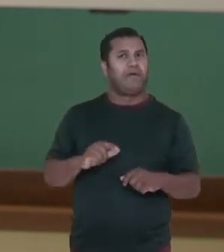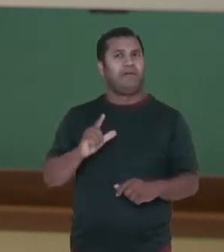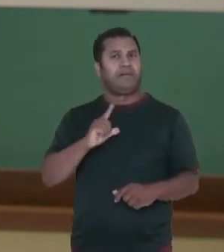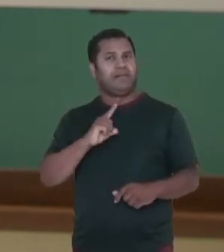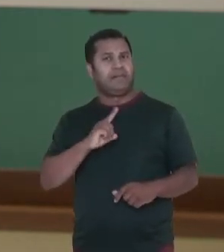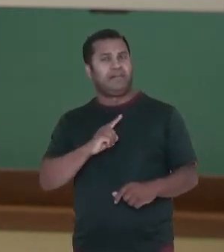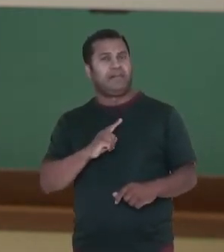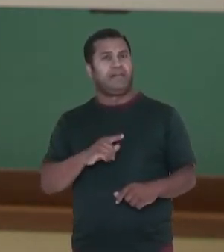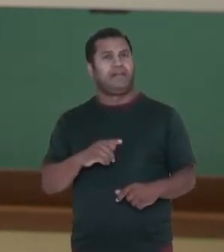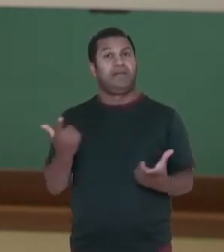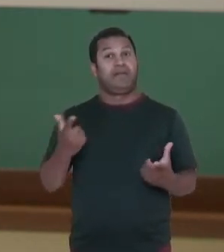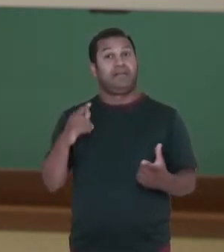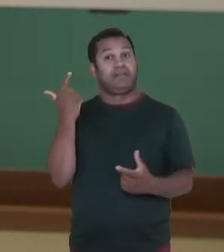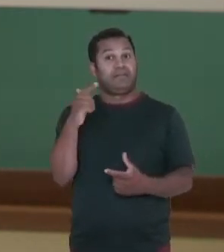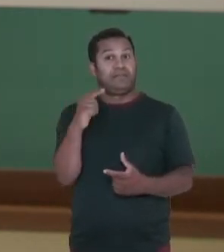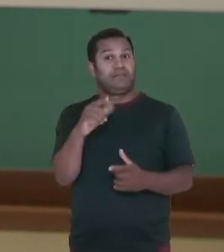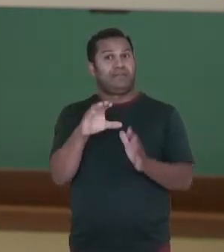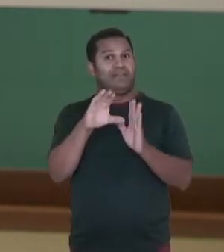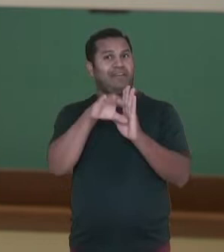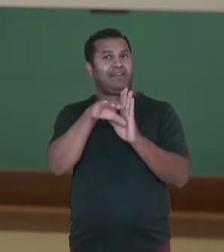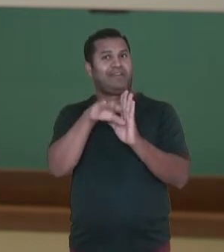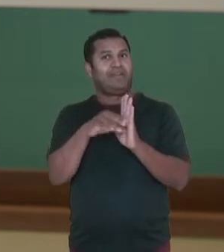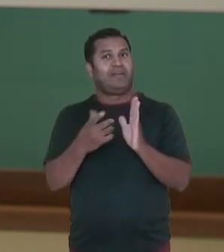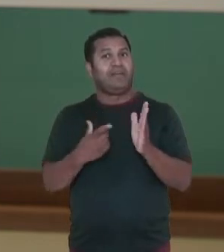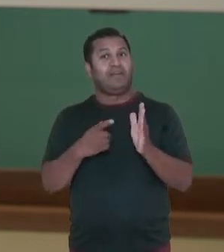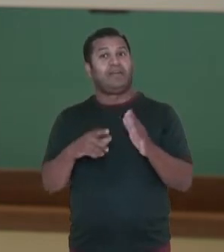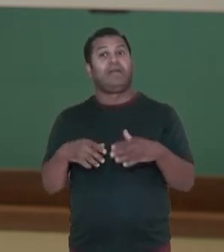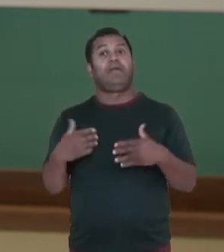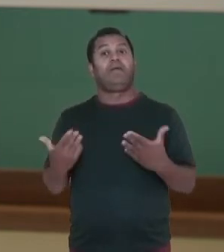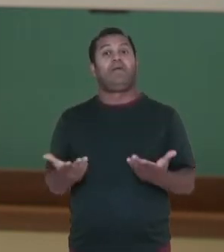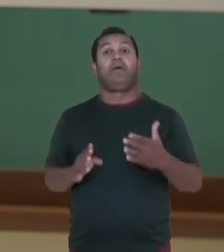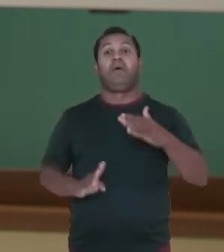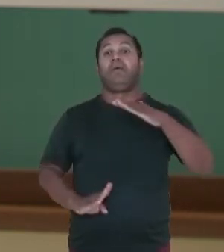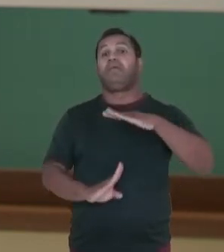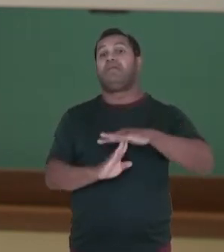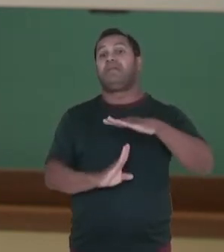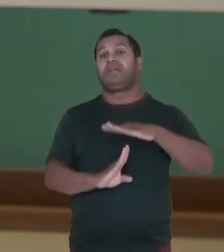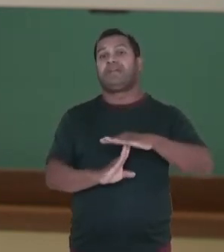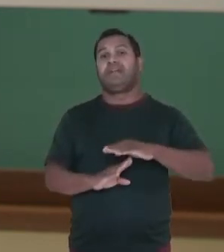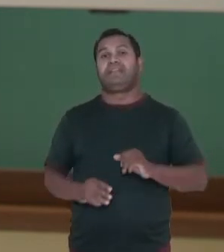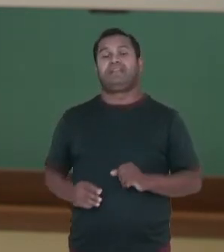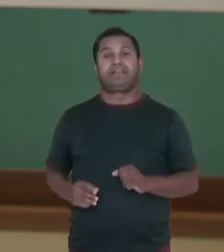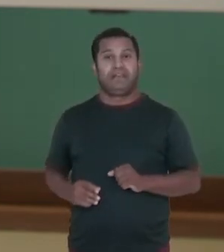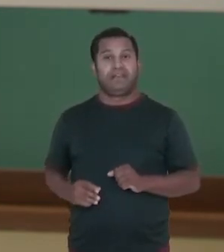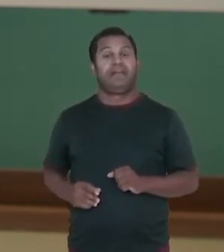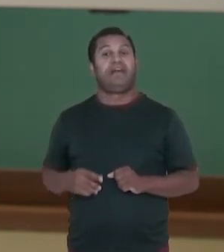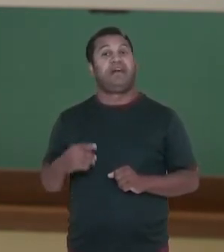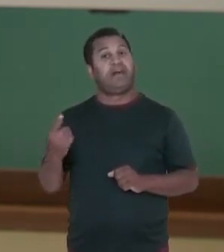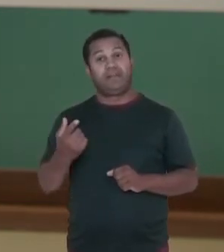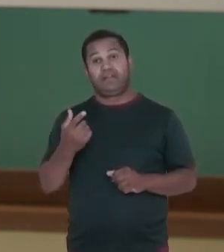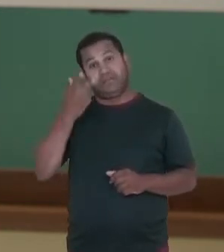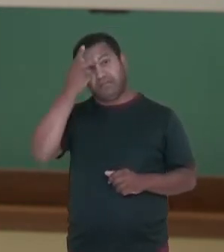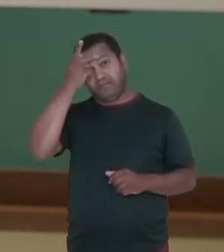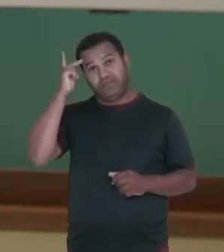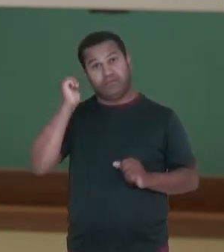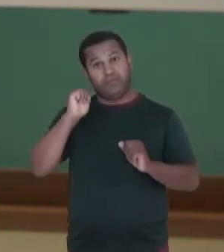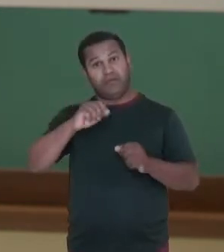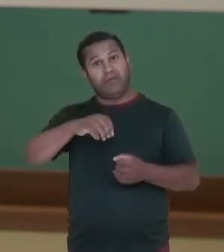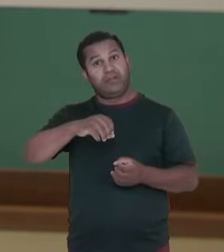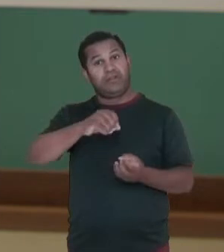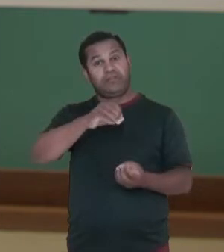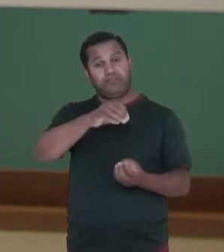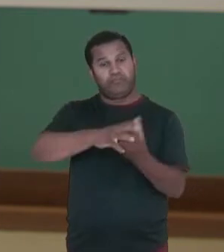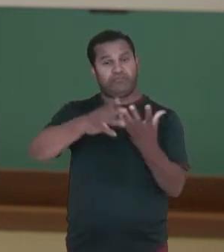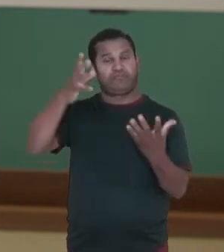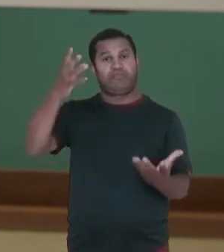ter esse conceito básico, sem ter esse limite, as pessoas podem manipular do jeito que eles quiserem, de acordo com a